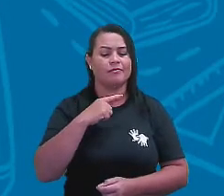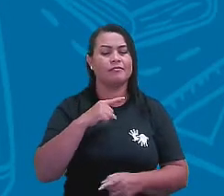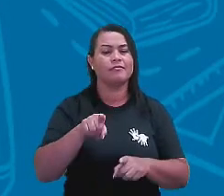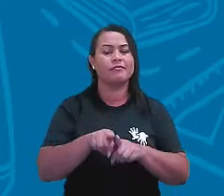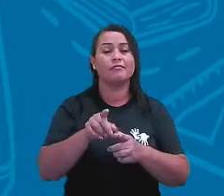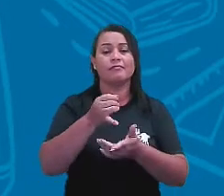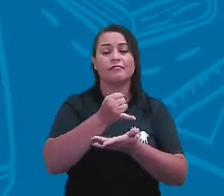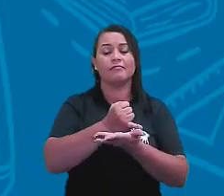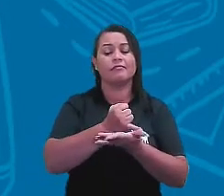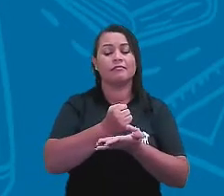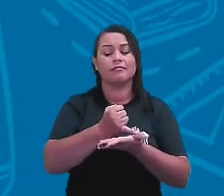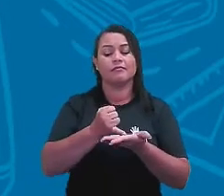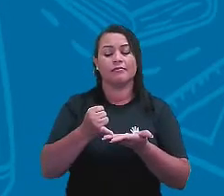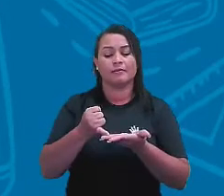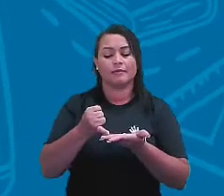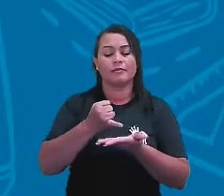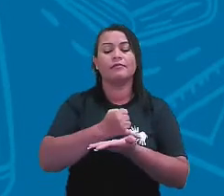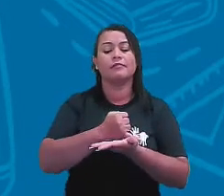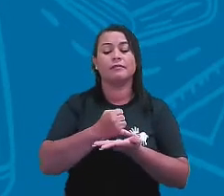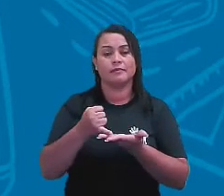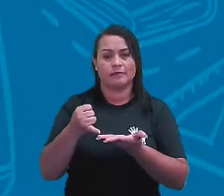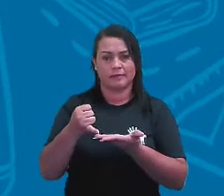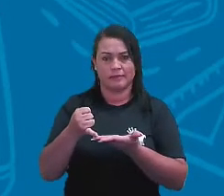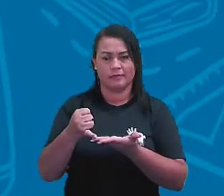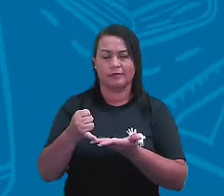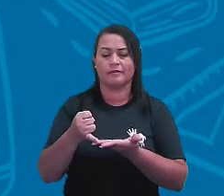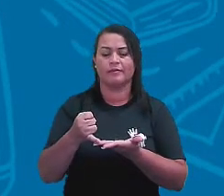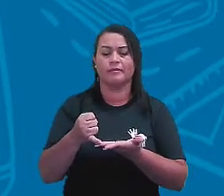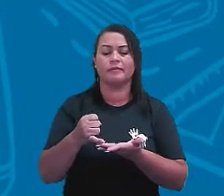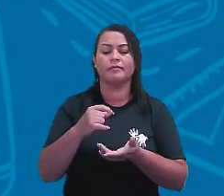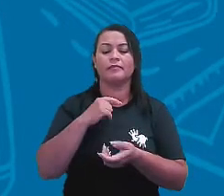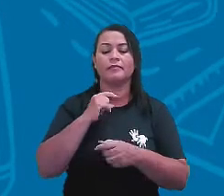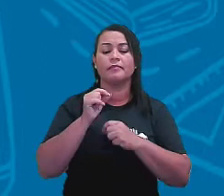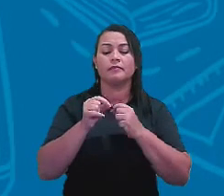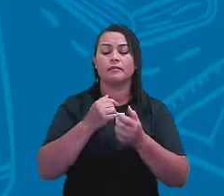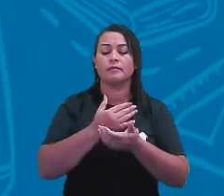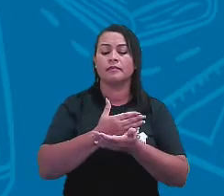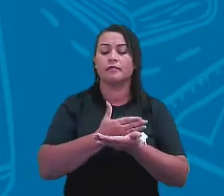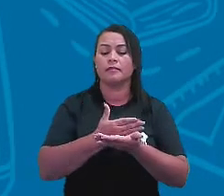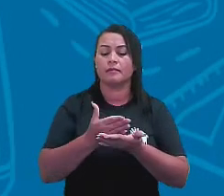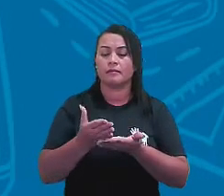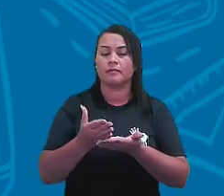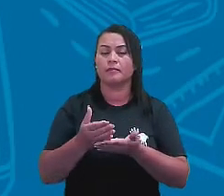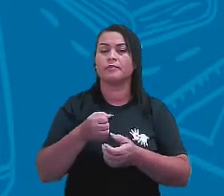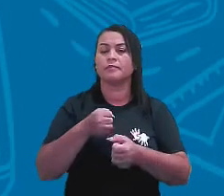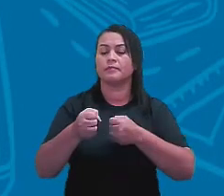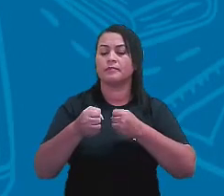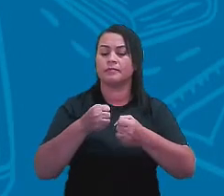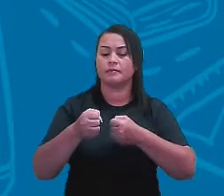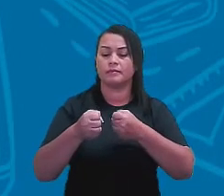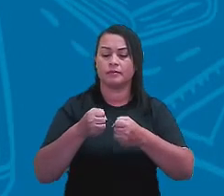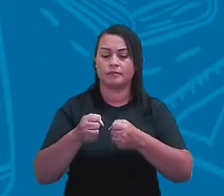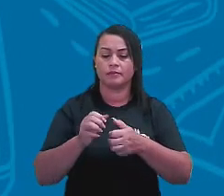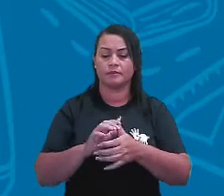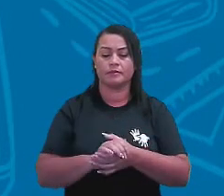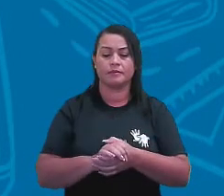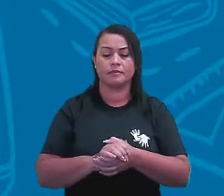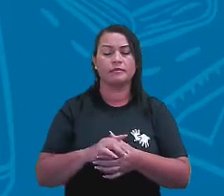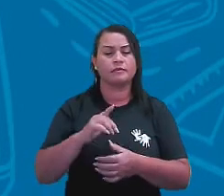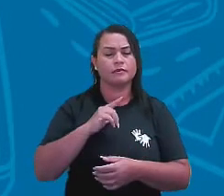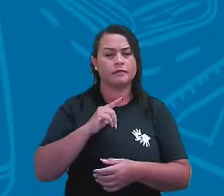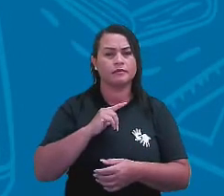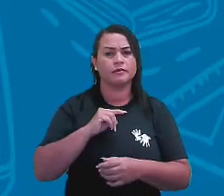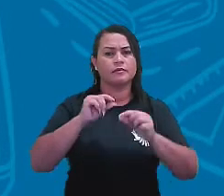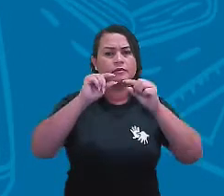do corpo, o texto da reportagem, temos aí de início a reportagem e de grifado